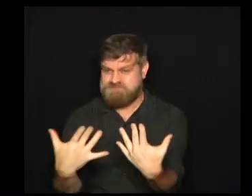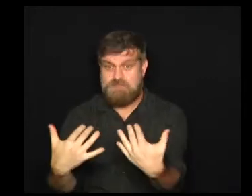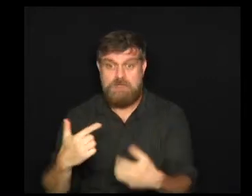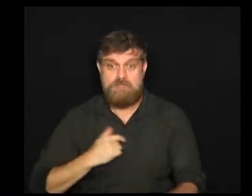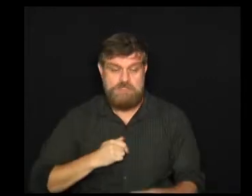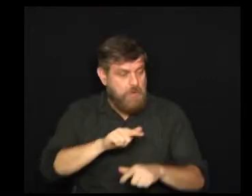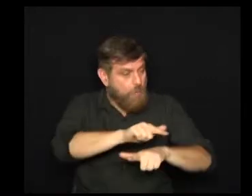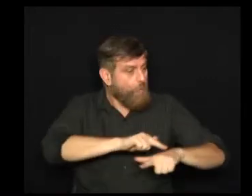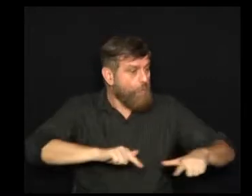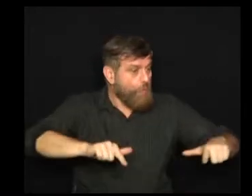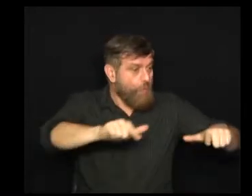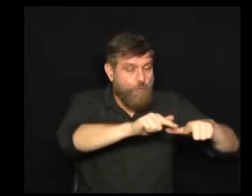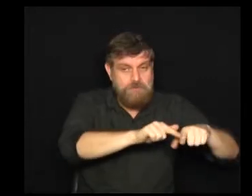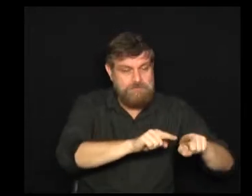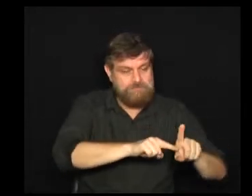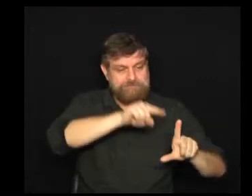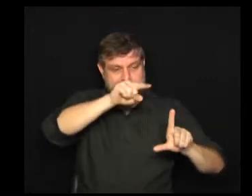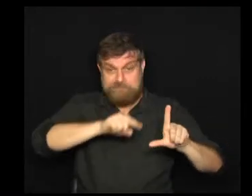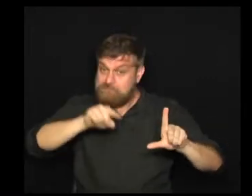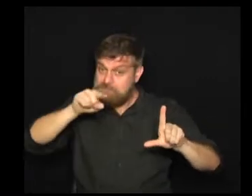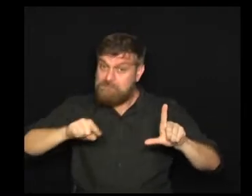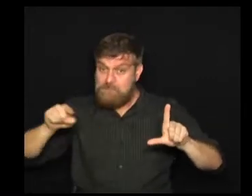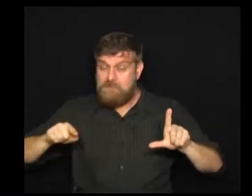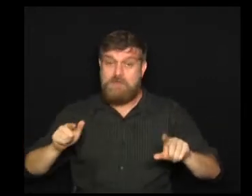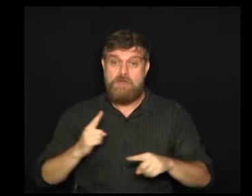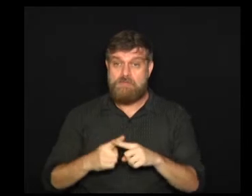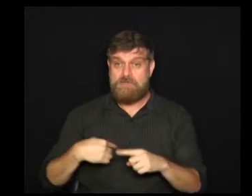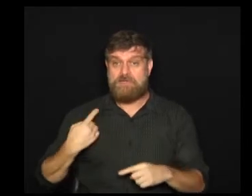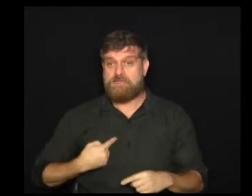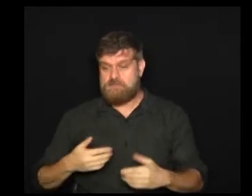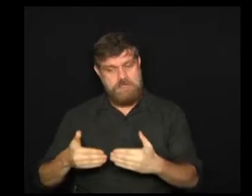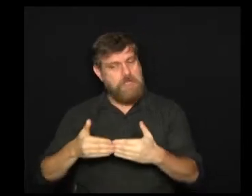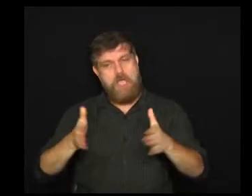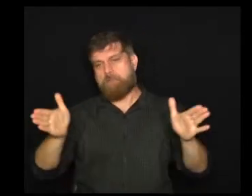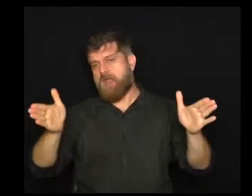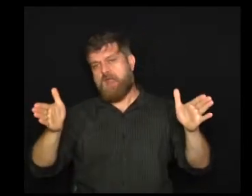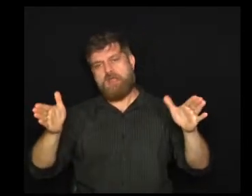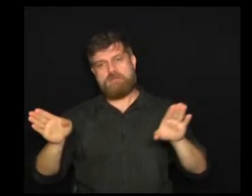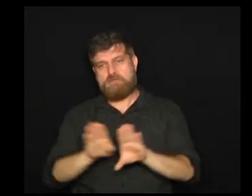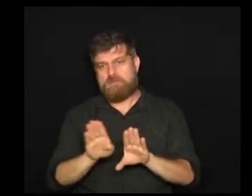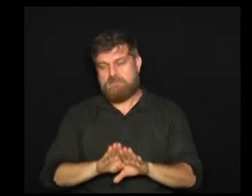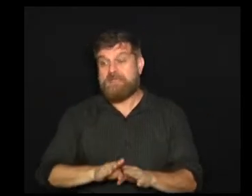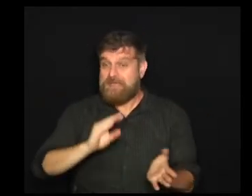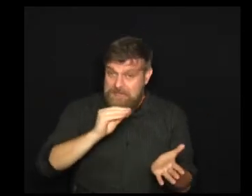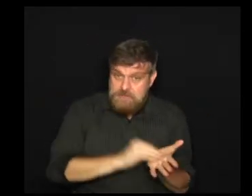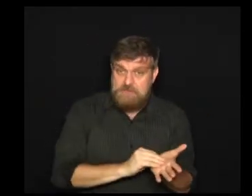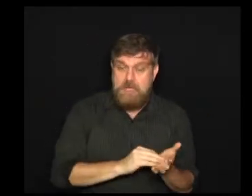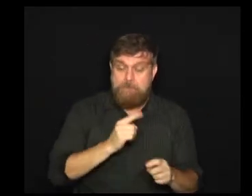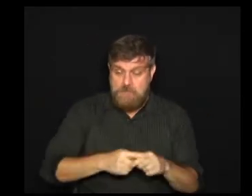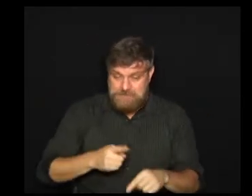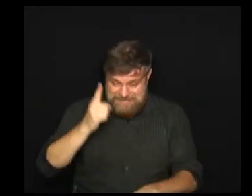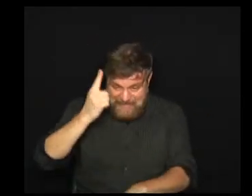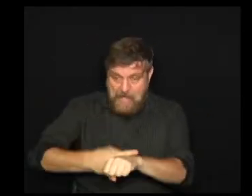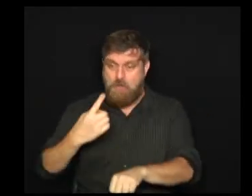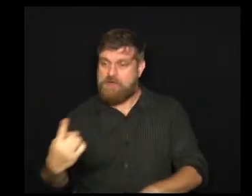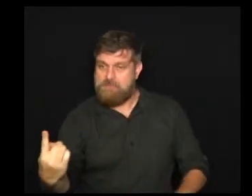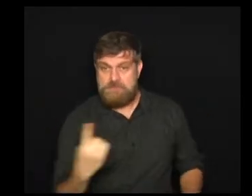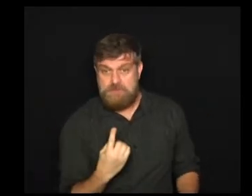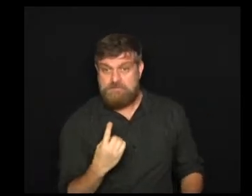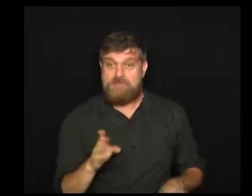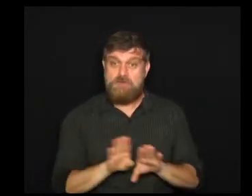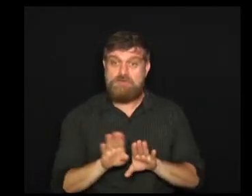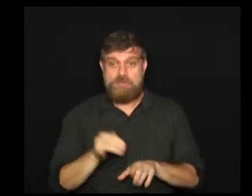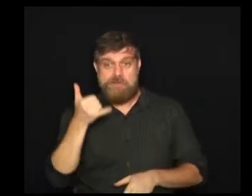ninguém, tem dia que tem bastante gente, porque nós atendemos de porta aberta, atendemos também com agendamento. Então, para conciliar